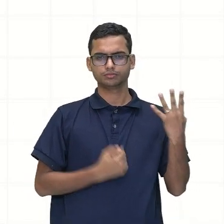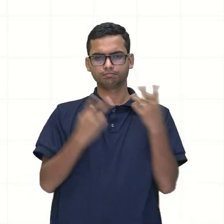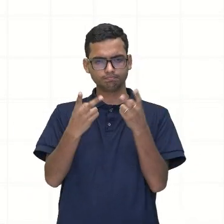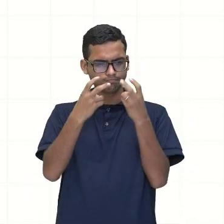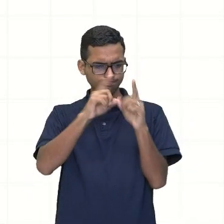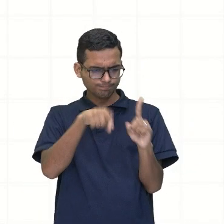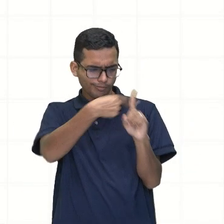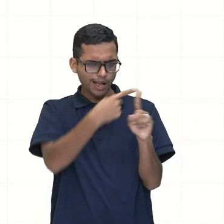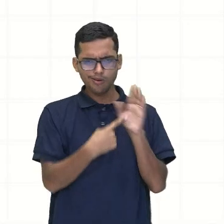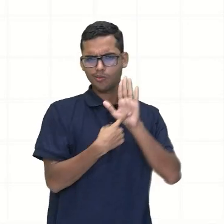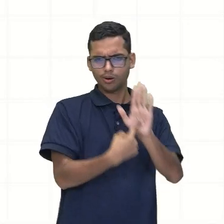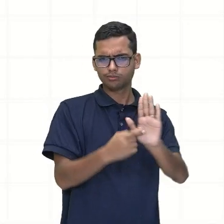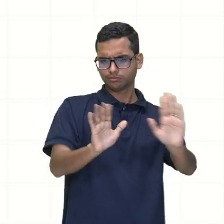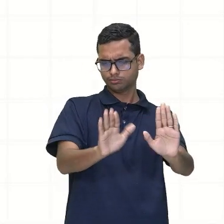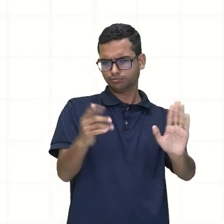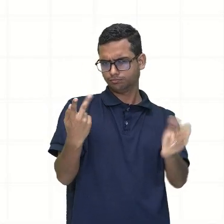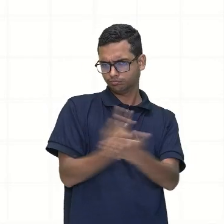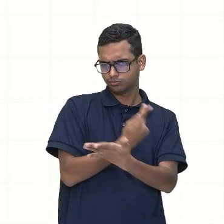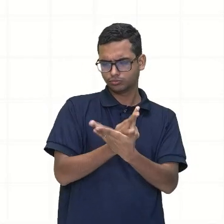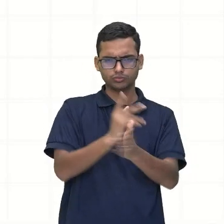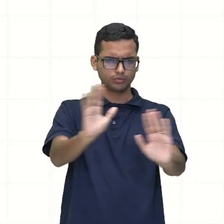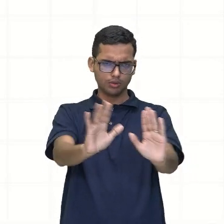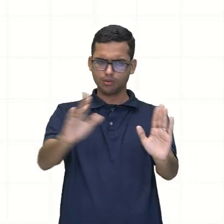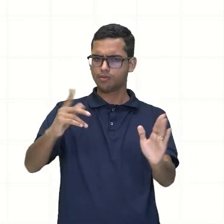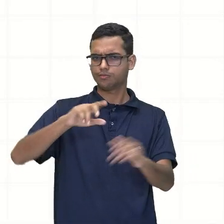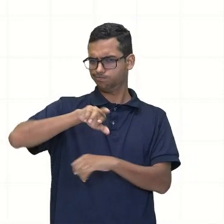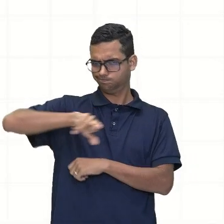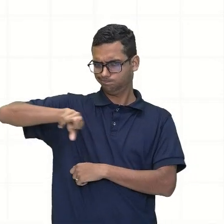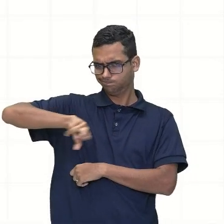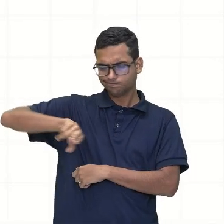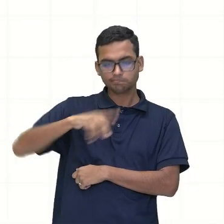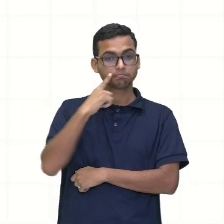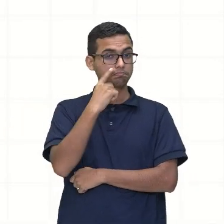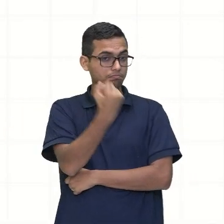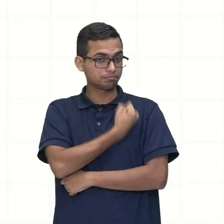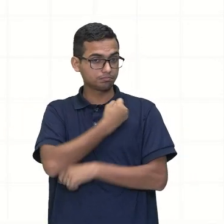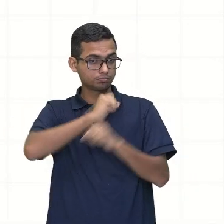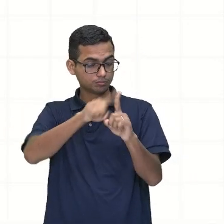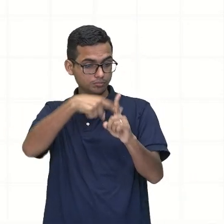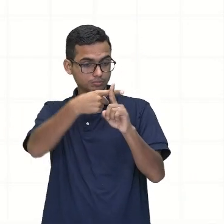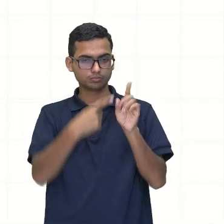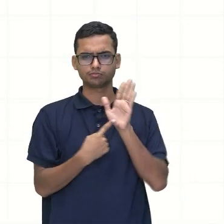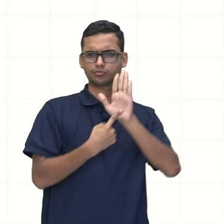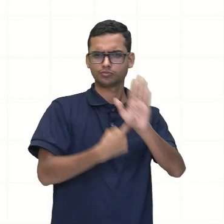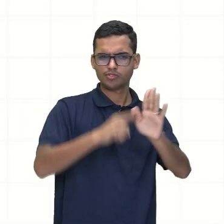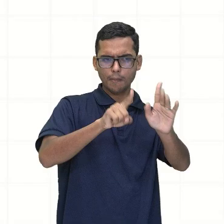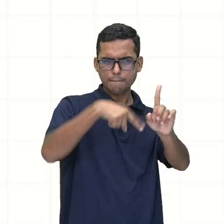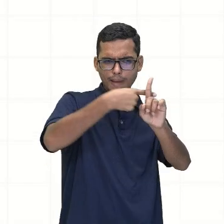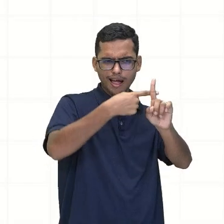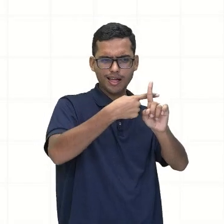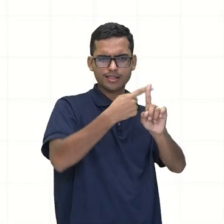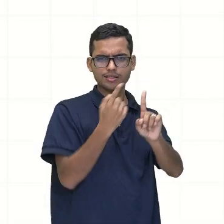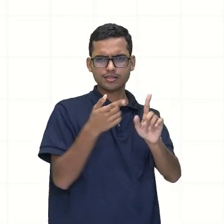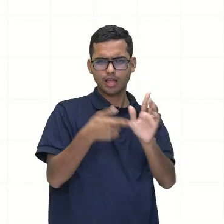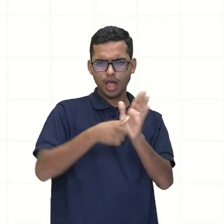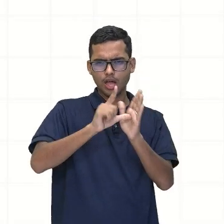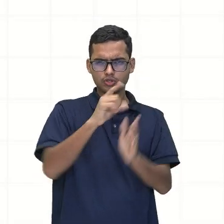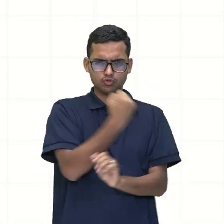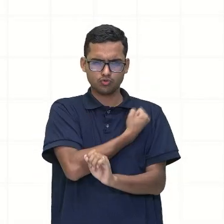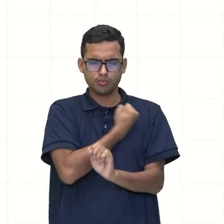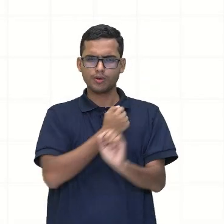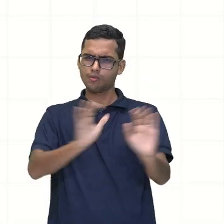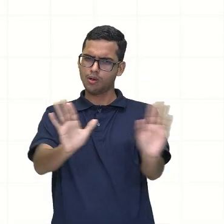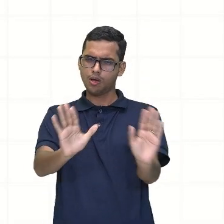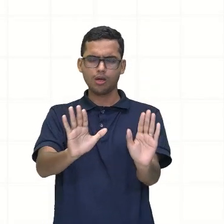Está errado? Não, novamente. Nossos números positivos não é obrigatório o sinal de mais